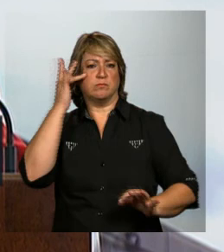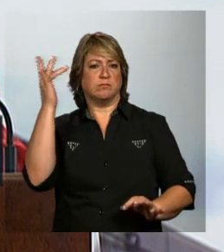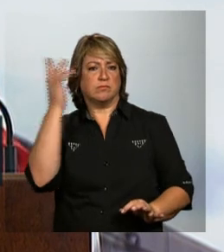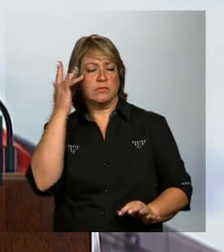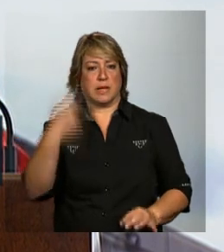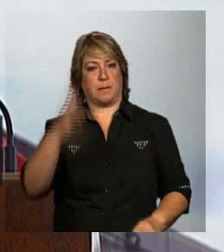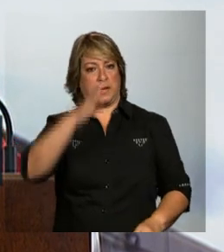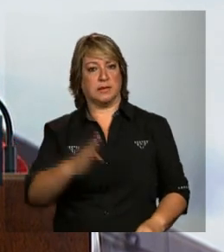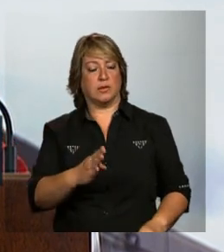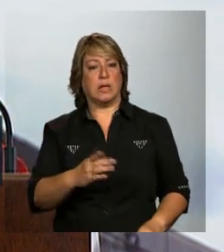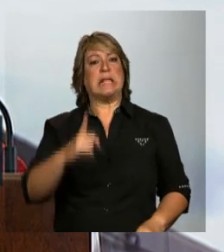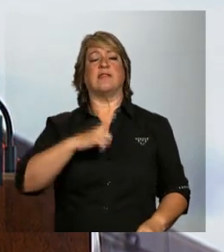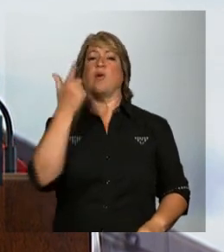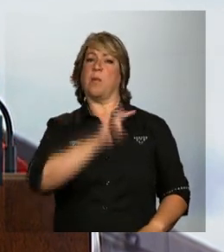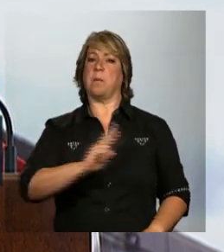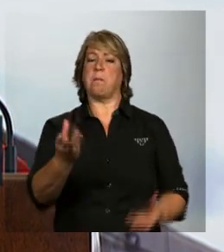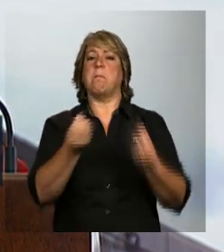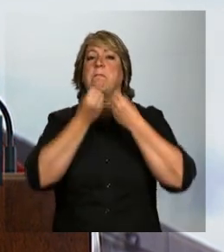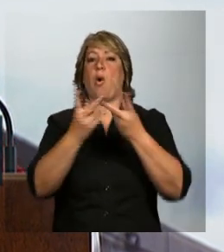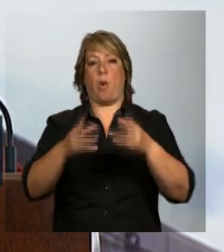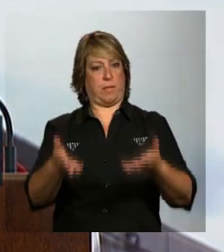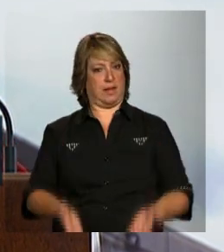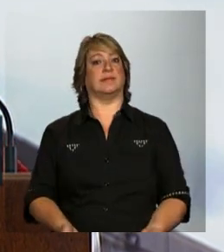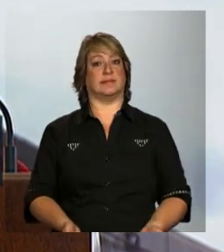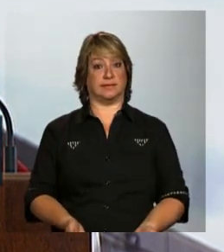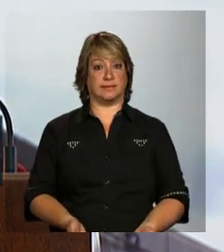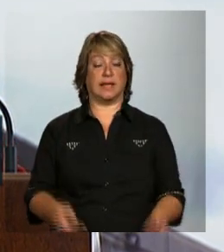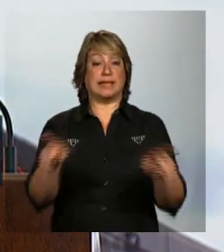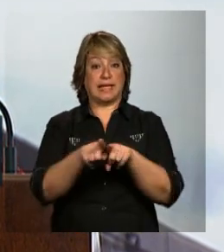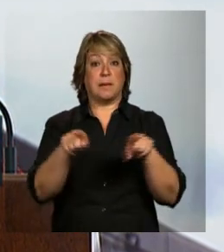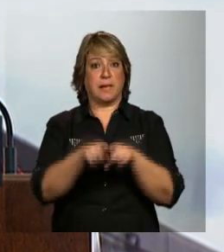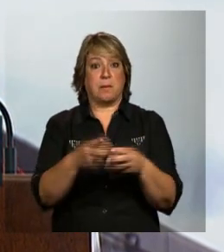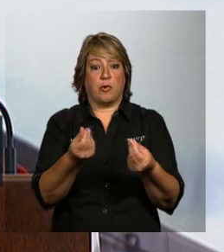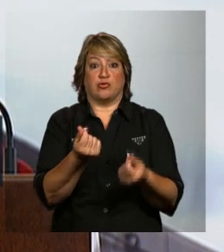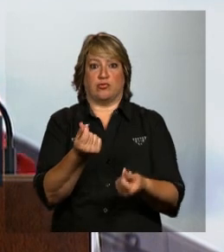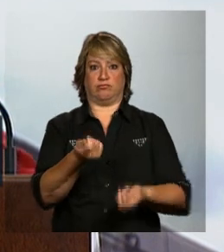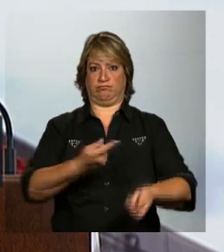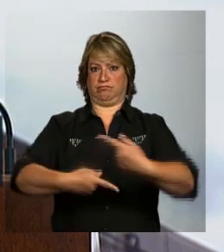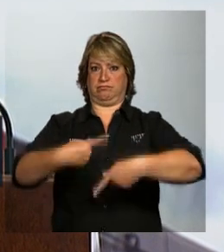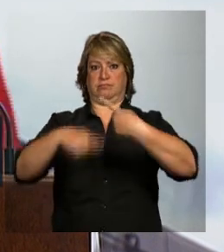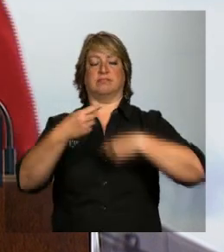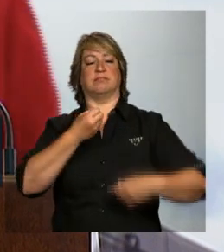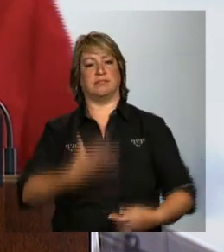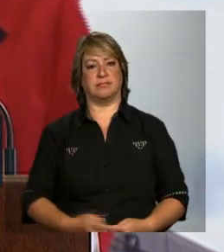deu resultados tão positivos e também tão promissores